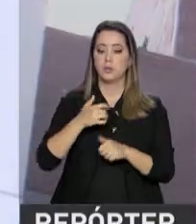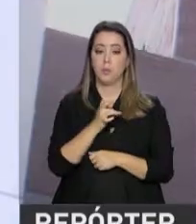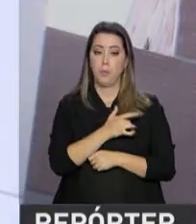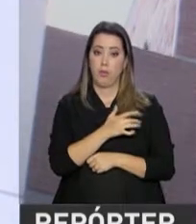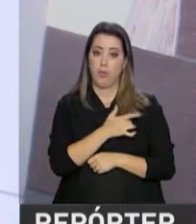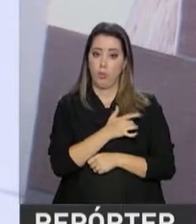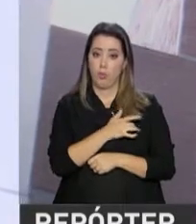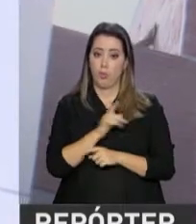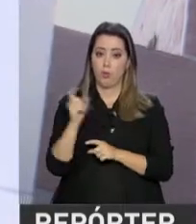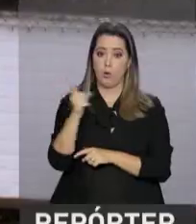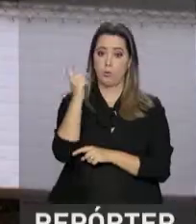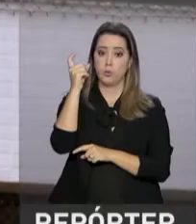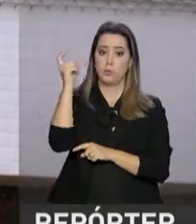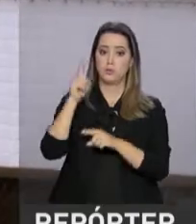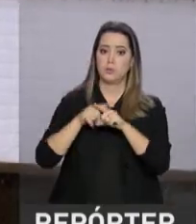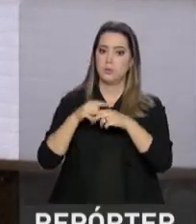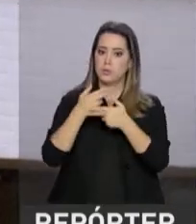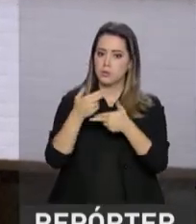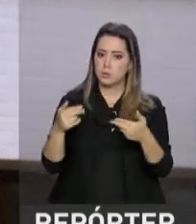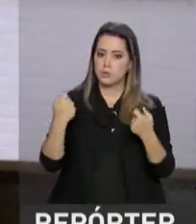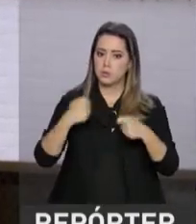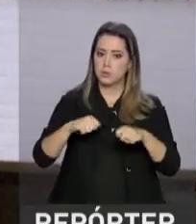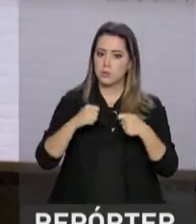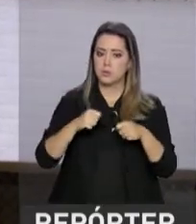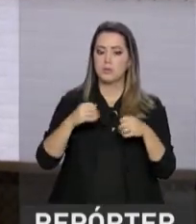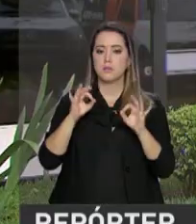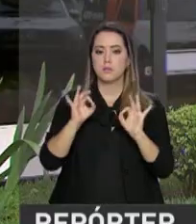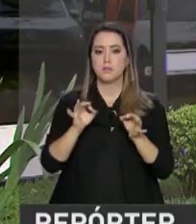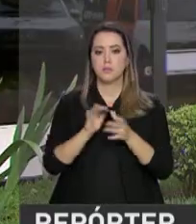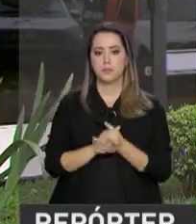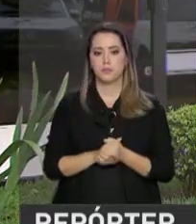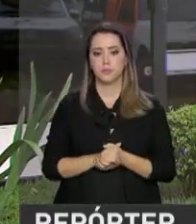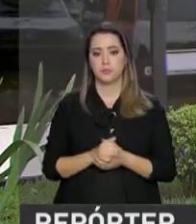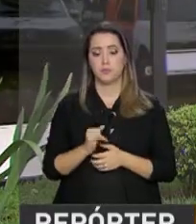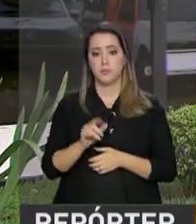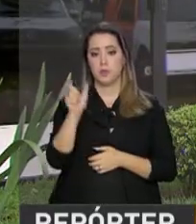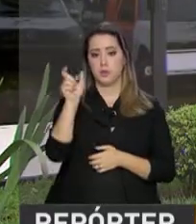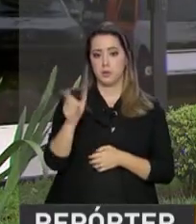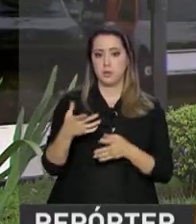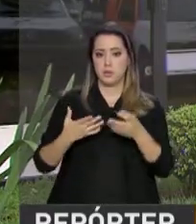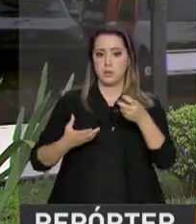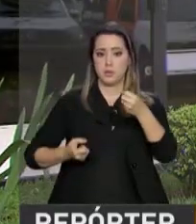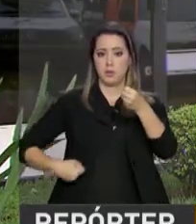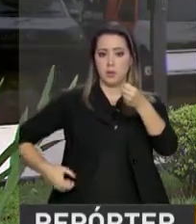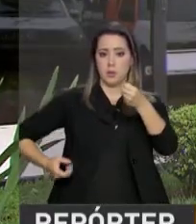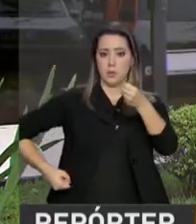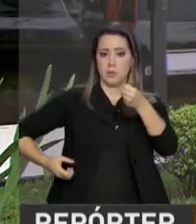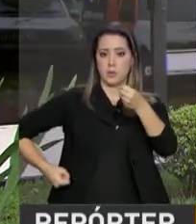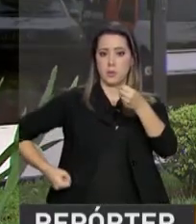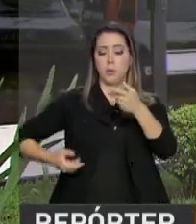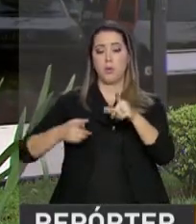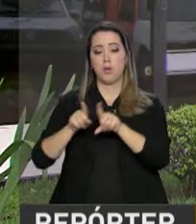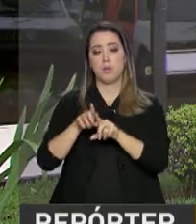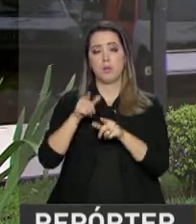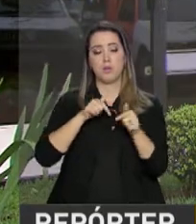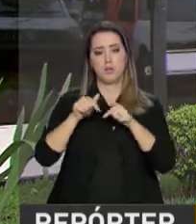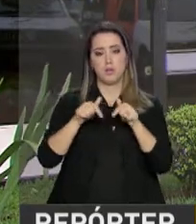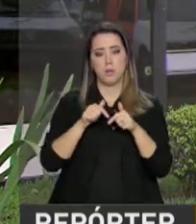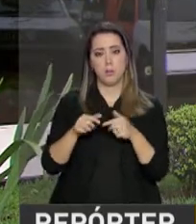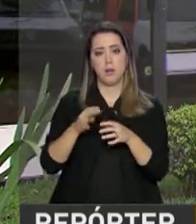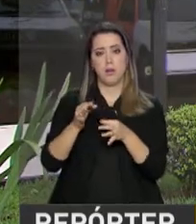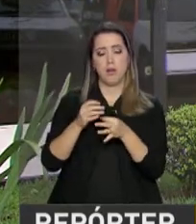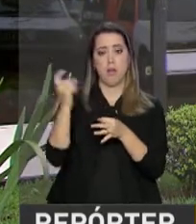mas os equipamentos precisam ser confiáveis se um alpinista 10 trabalho em altura tivesse o